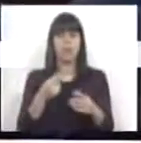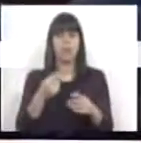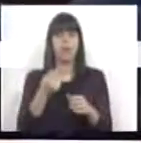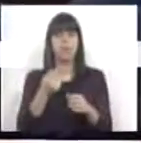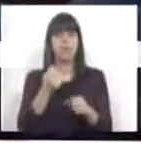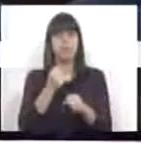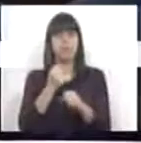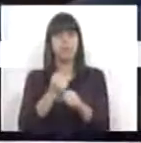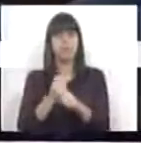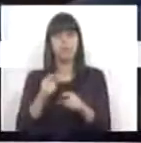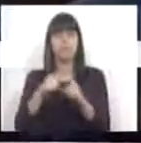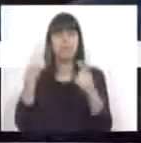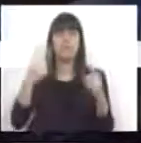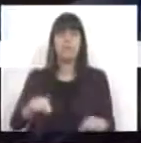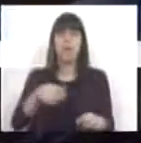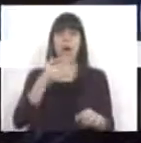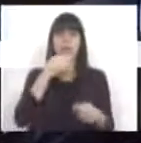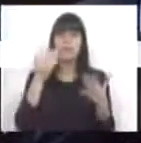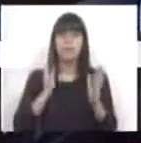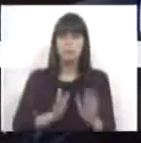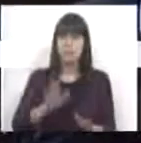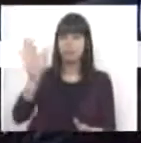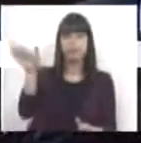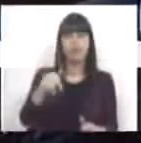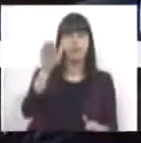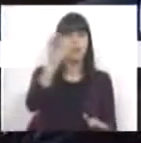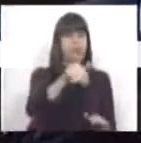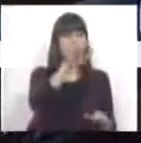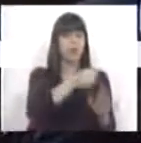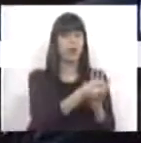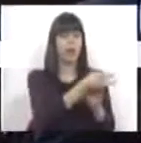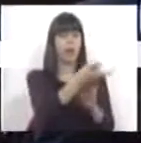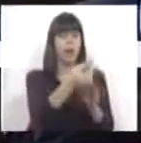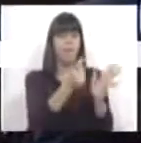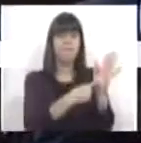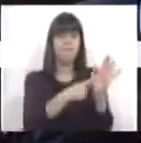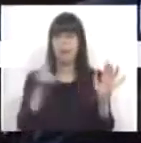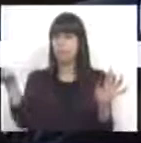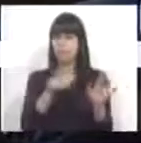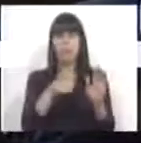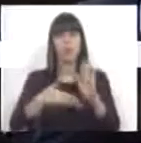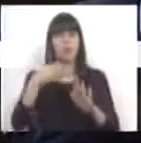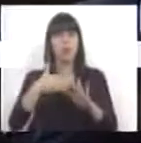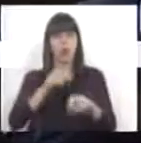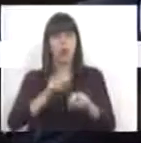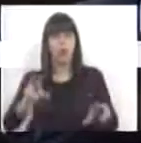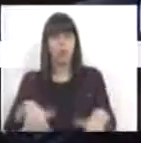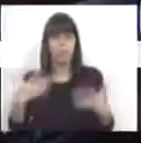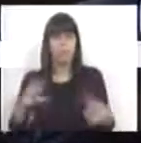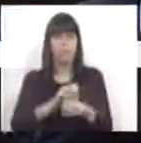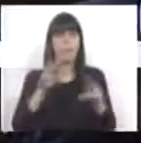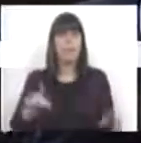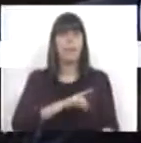tarefeiros, chamados apenas quando é necessário reforçar algum serviço, uma urgência hospitalar ou um